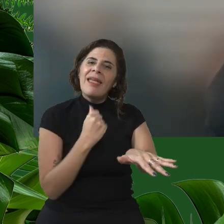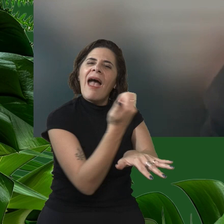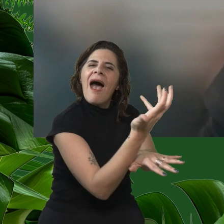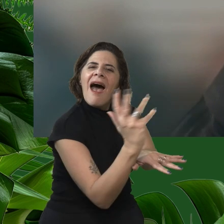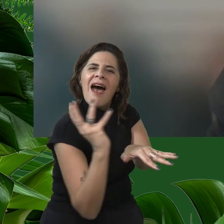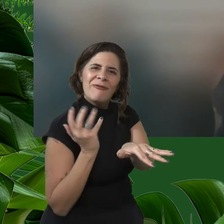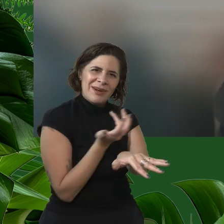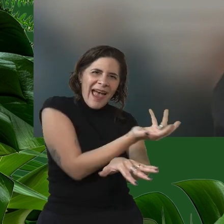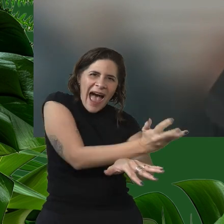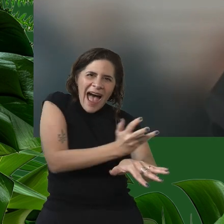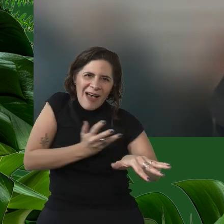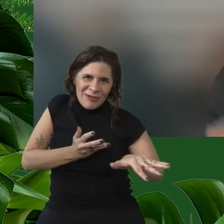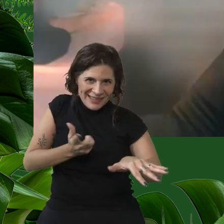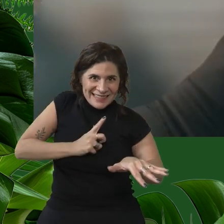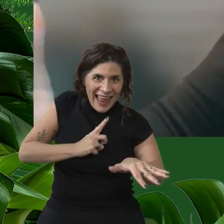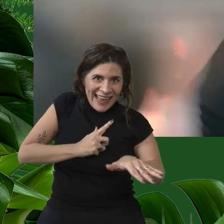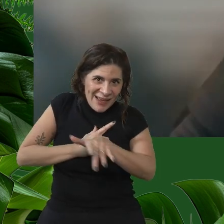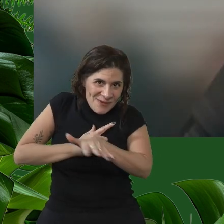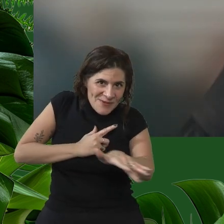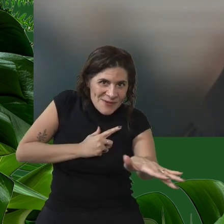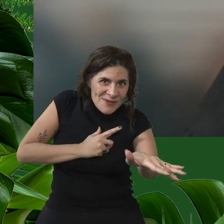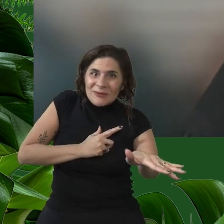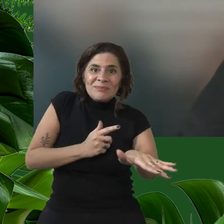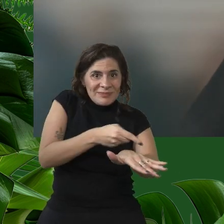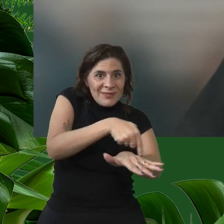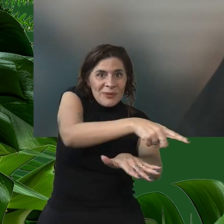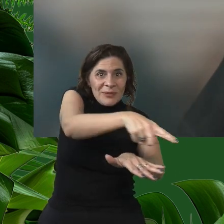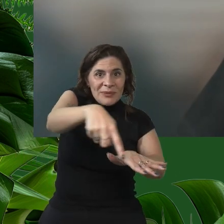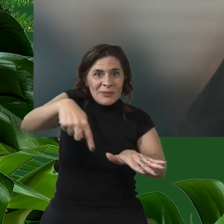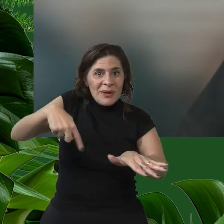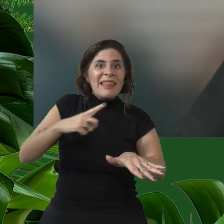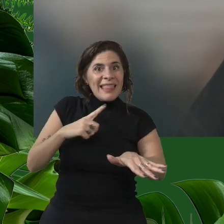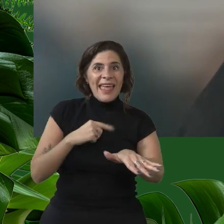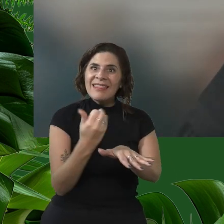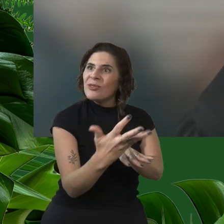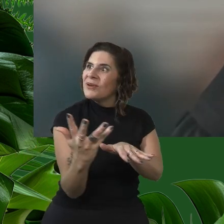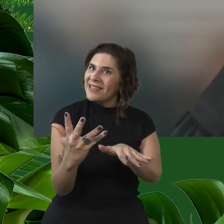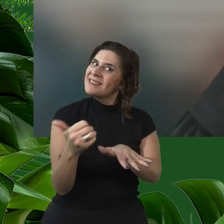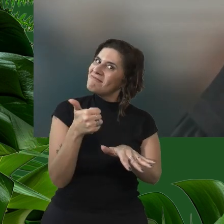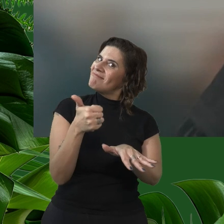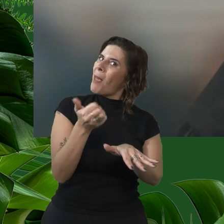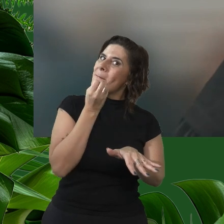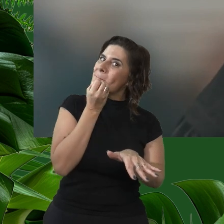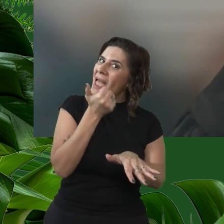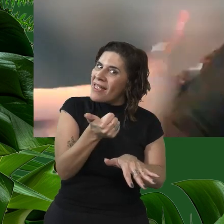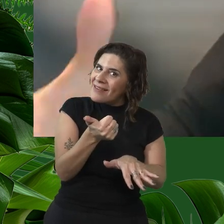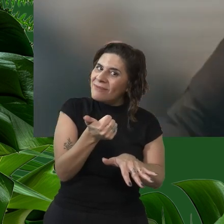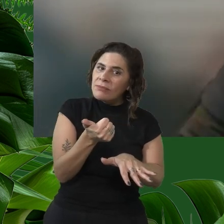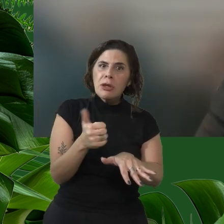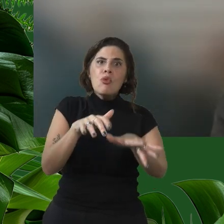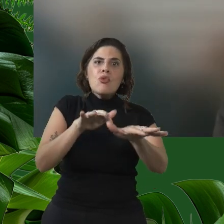nascentes, nas beiras dos rios, nas propriedades rurais da região, né, onde havia uma natureza relativamente bem conservada,